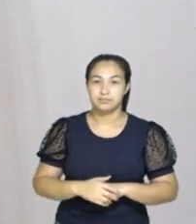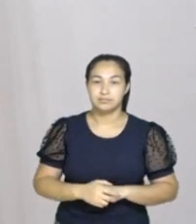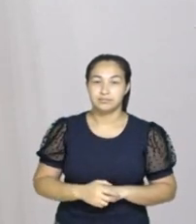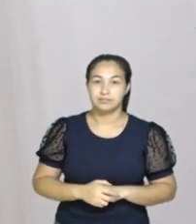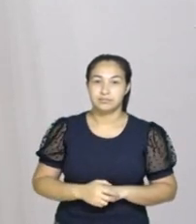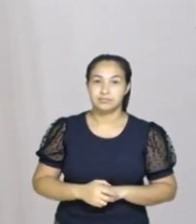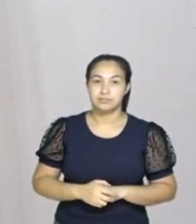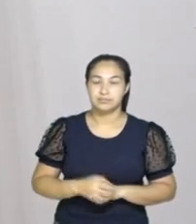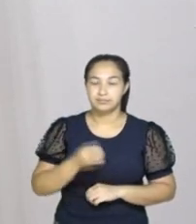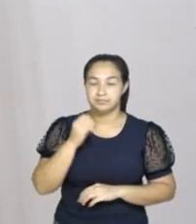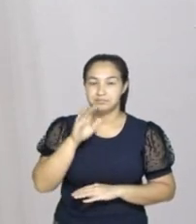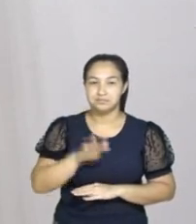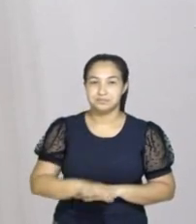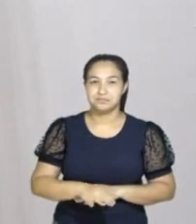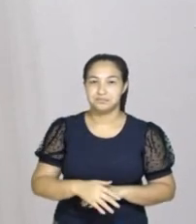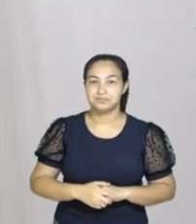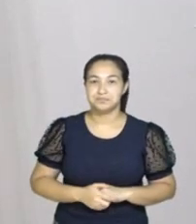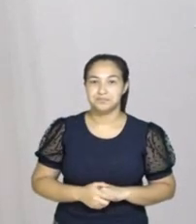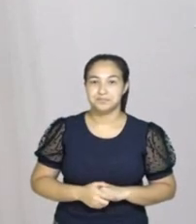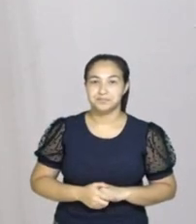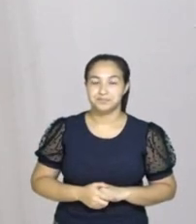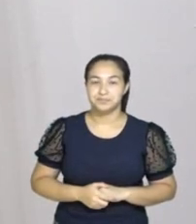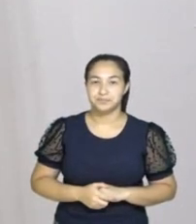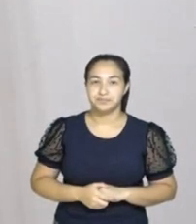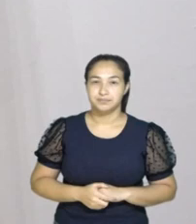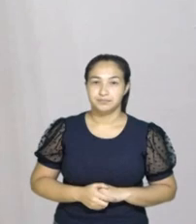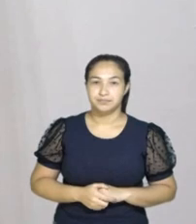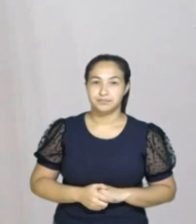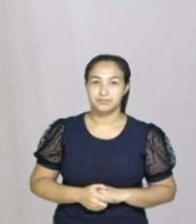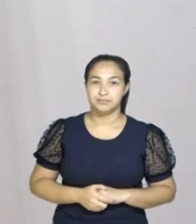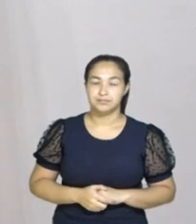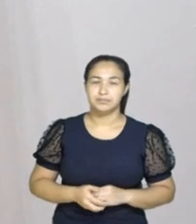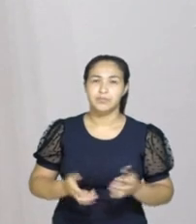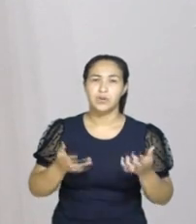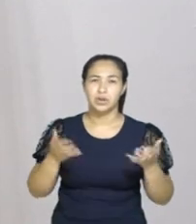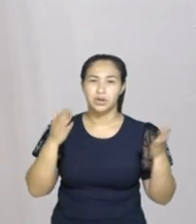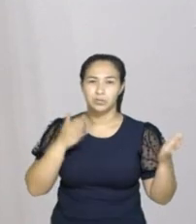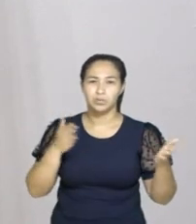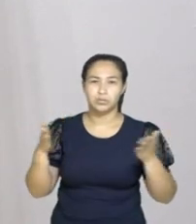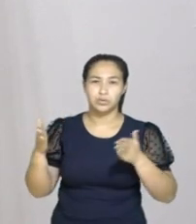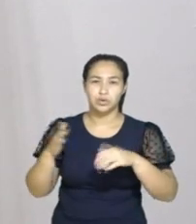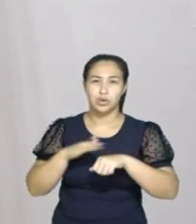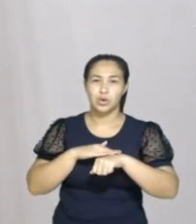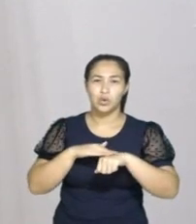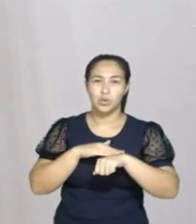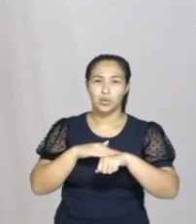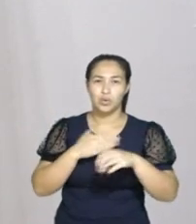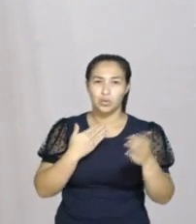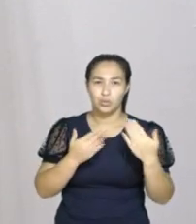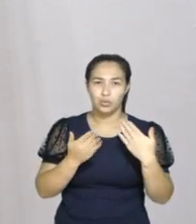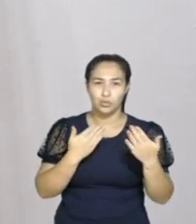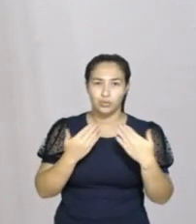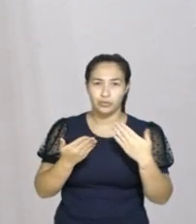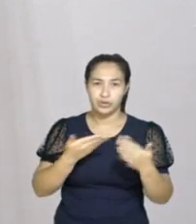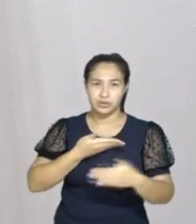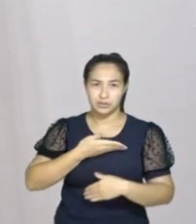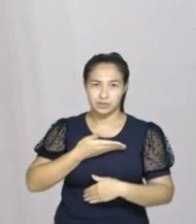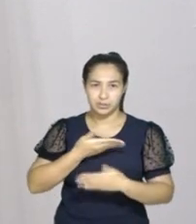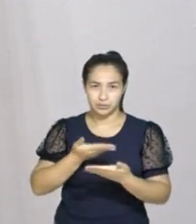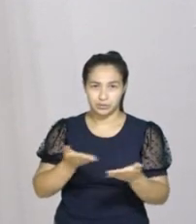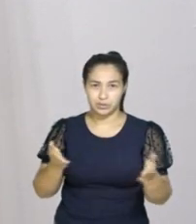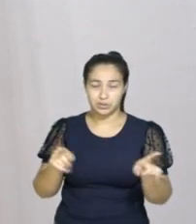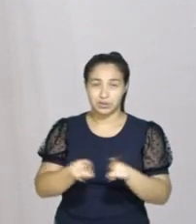muito boa tarde eu queria passar aqui uma conversa com os colegas deputados mas queria que também